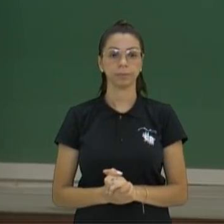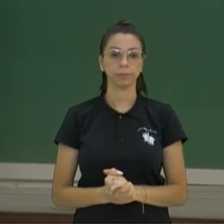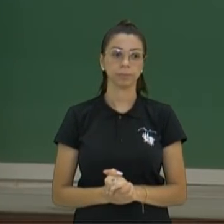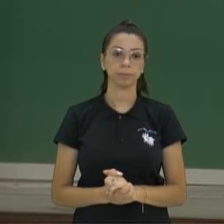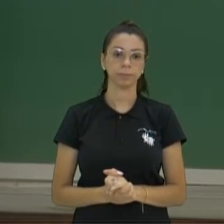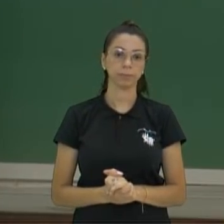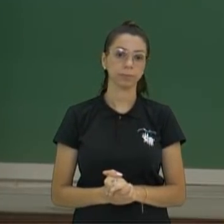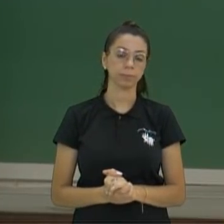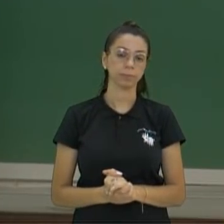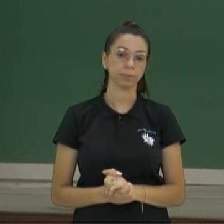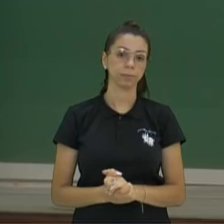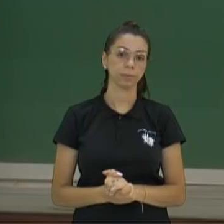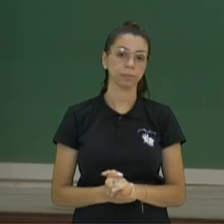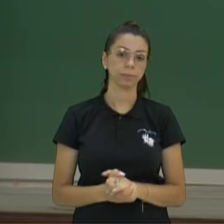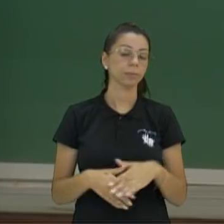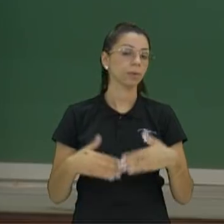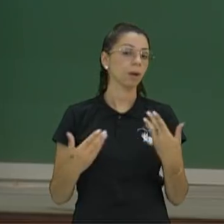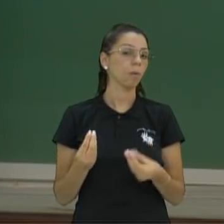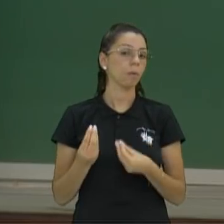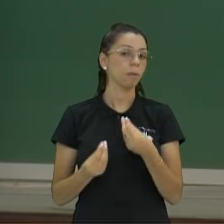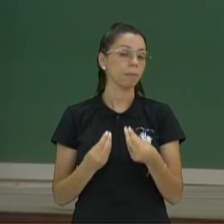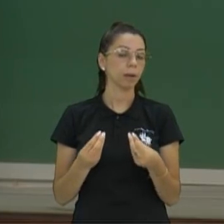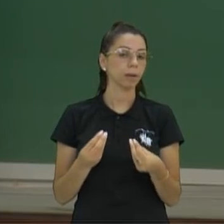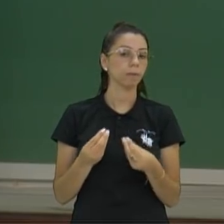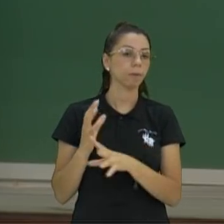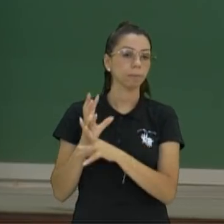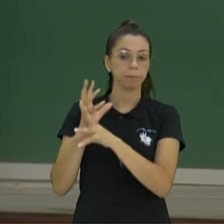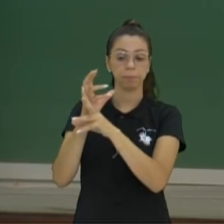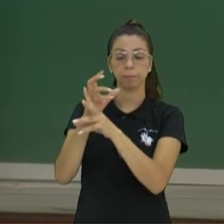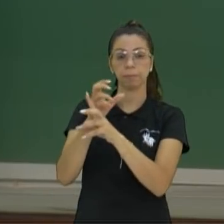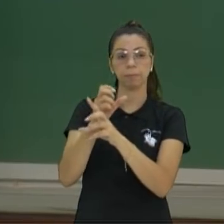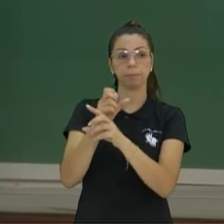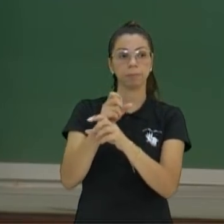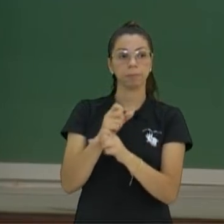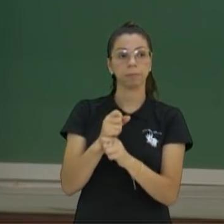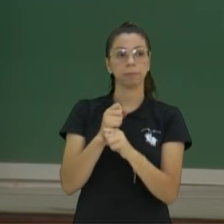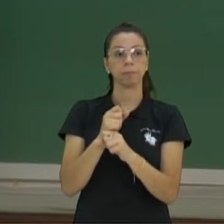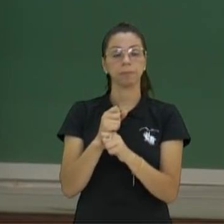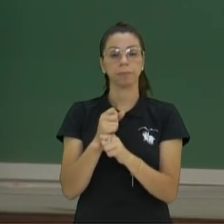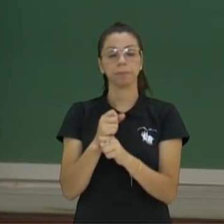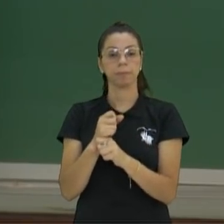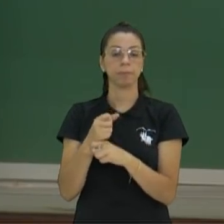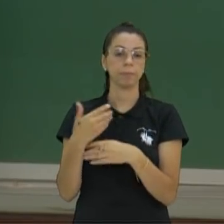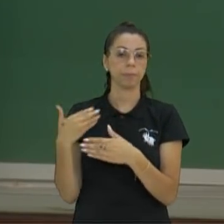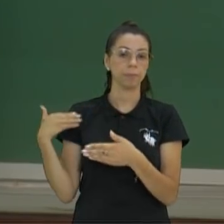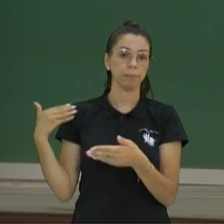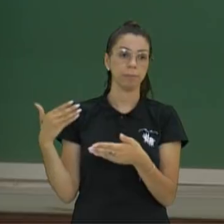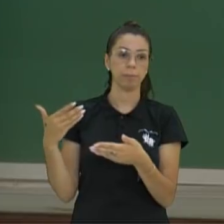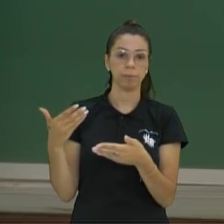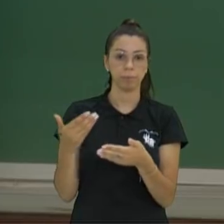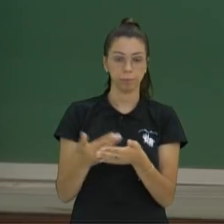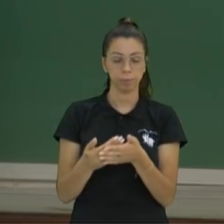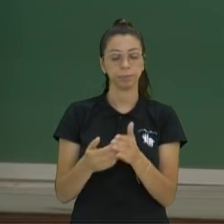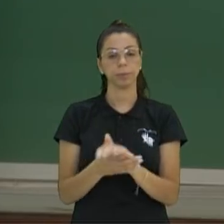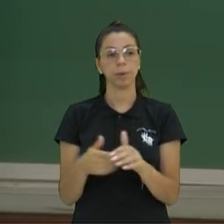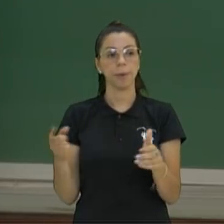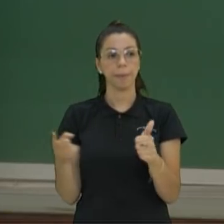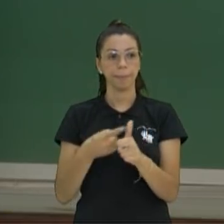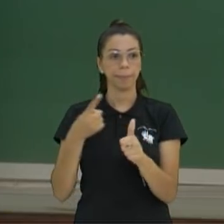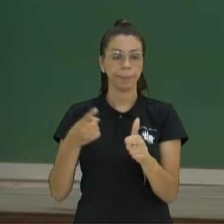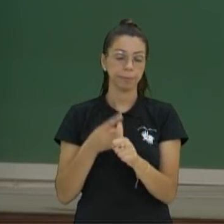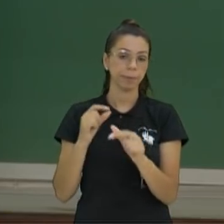Então vamos ver quais foram aí, vamos relembrar quais foram as atividades que nós vimos durante as nossas aulas. Então uma das